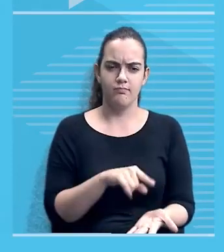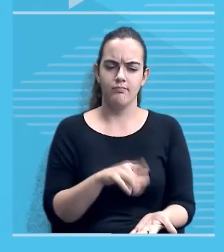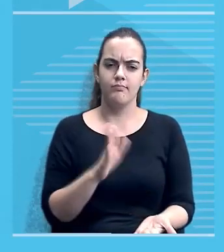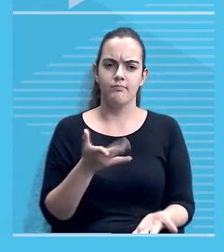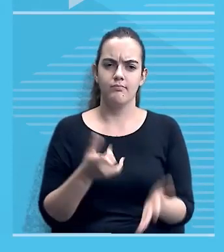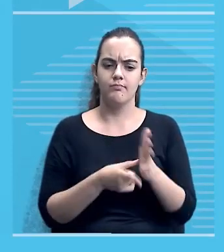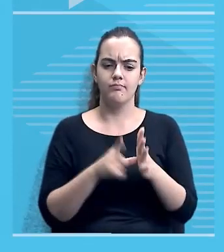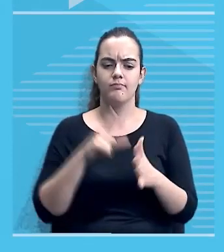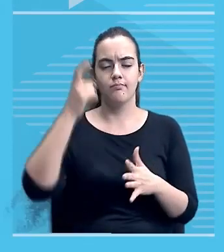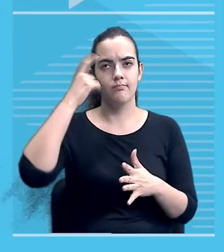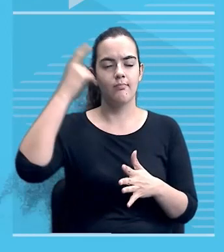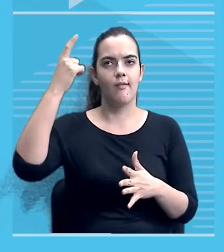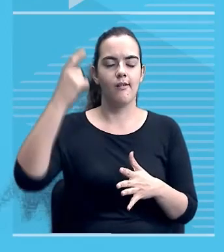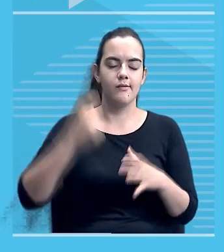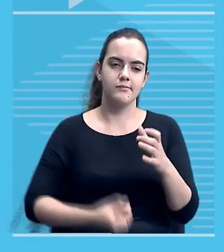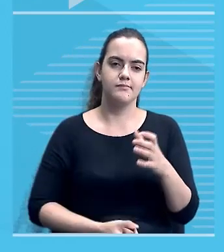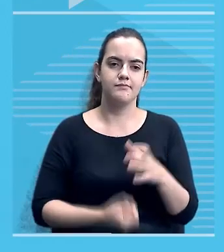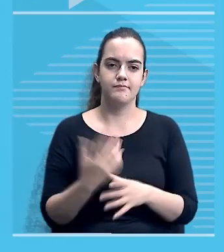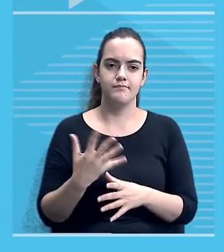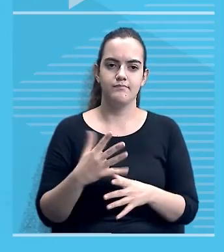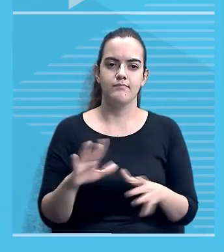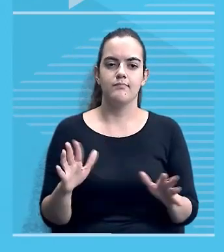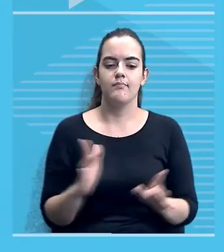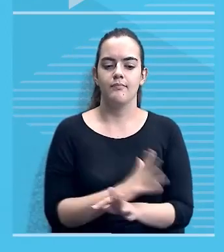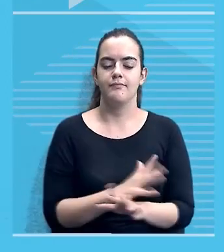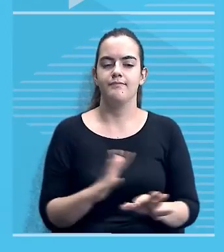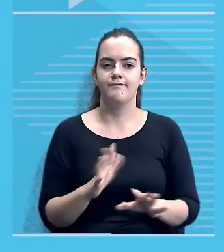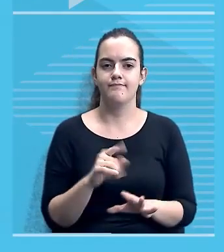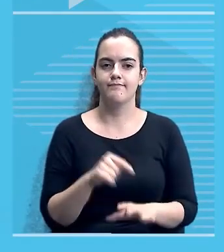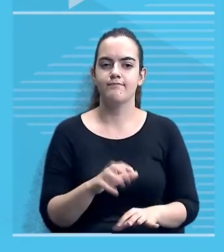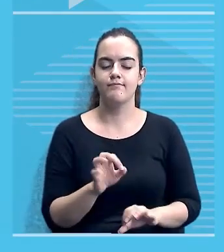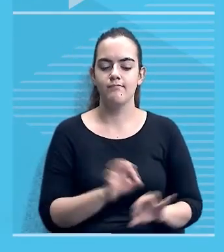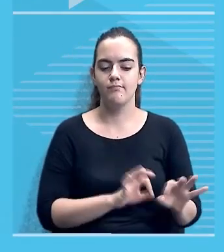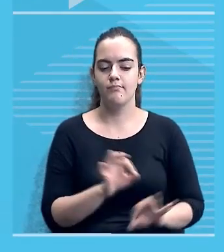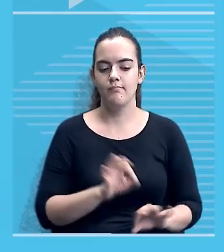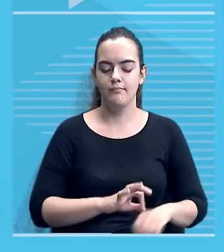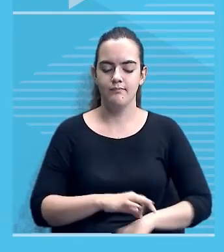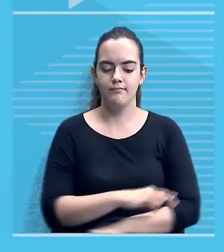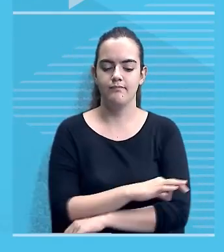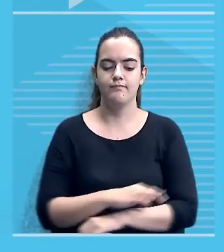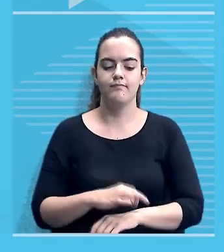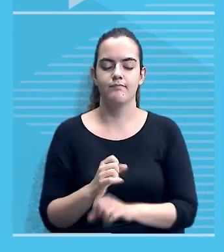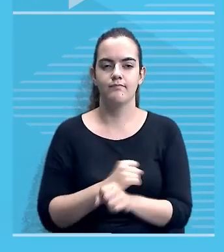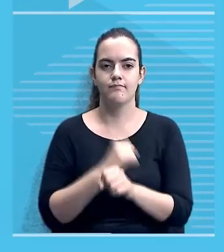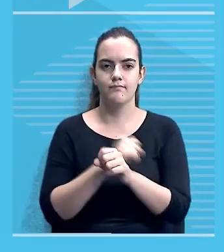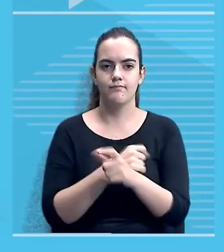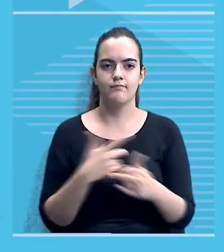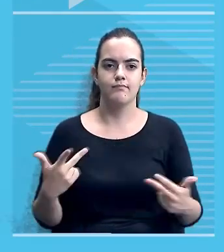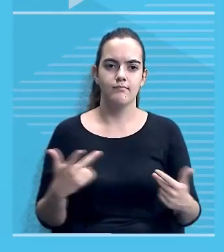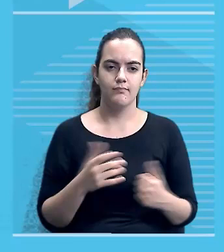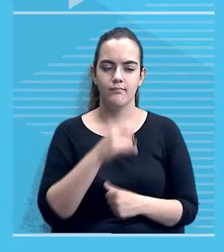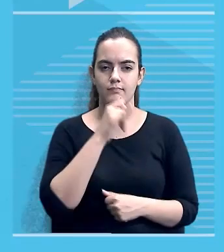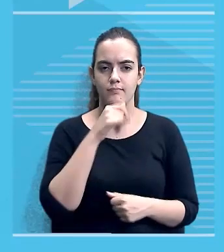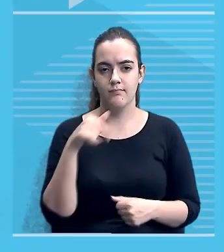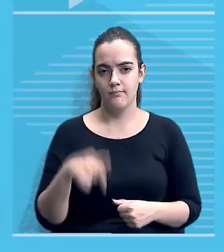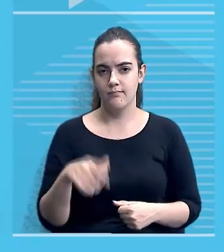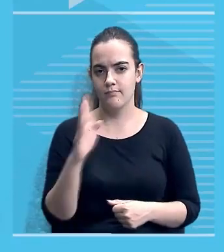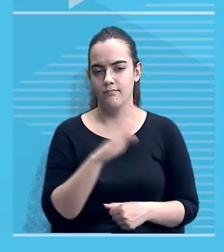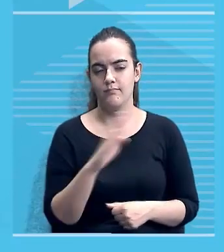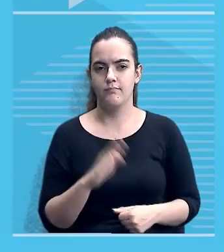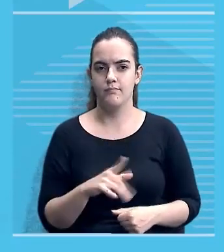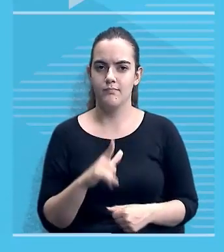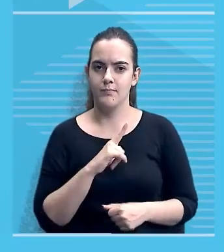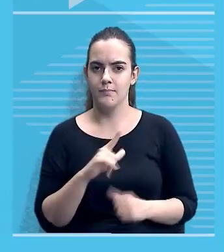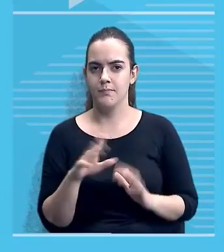cidades que surgiram a partir de um planejamento né então é no Brasil nós temos como exemplo aí de cidades planejadas né